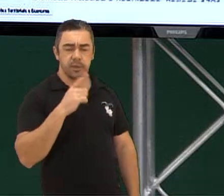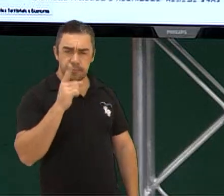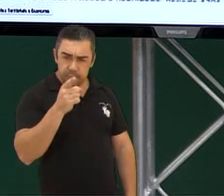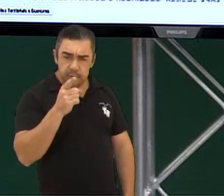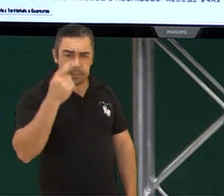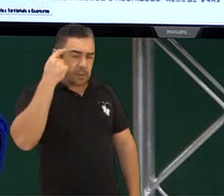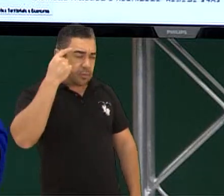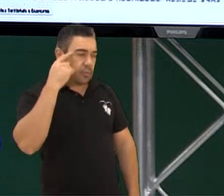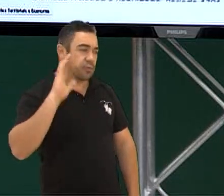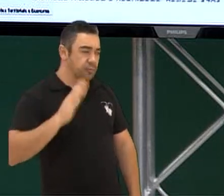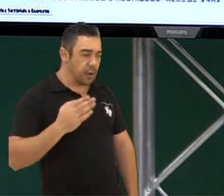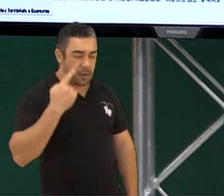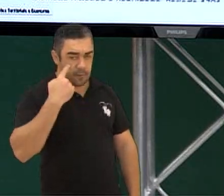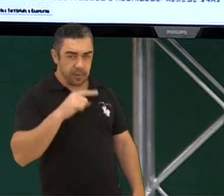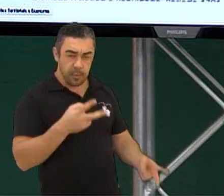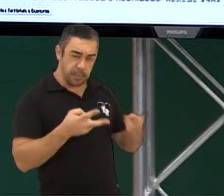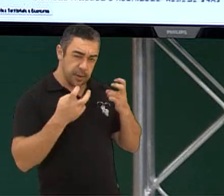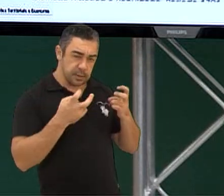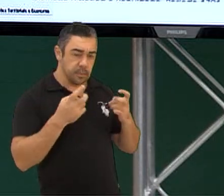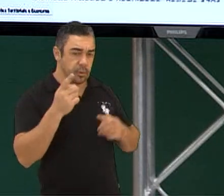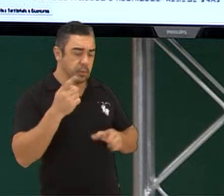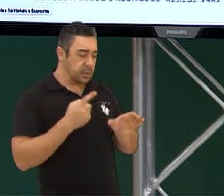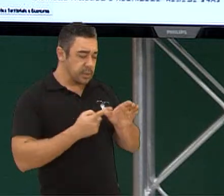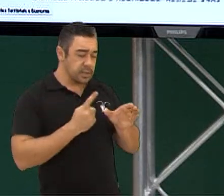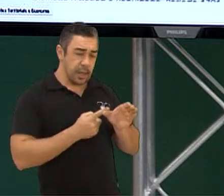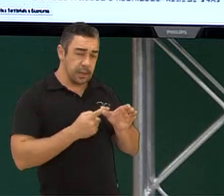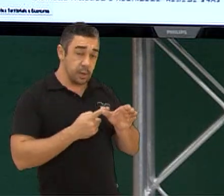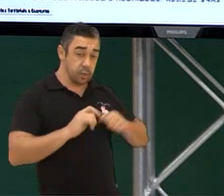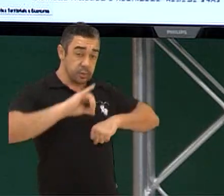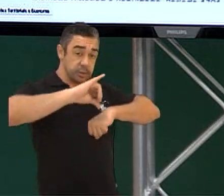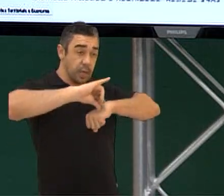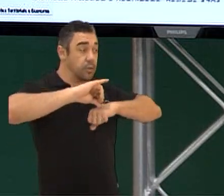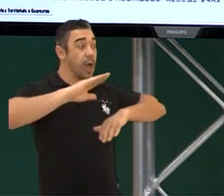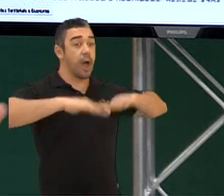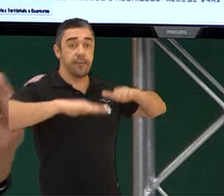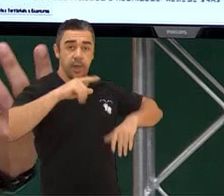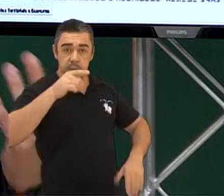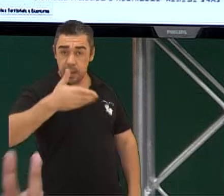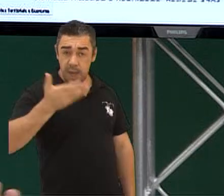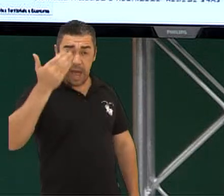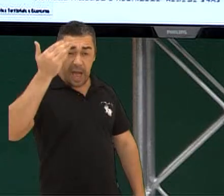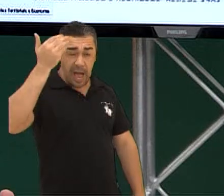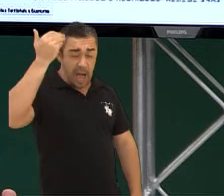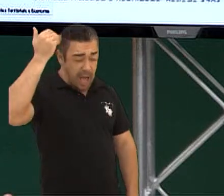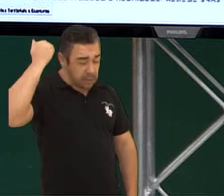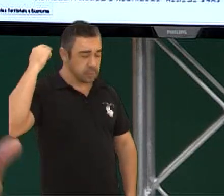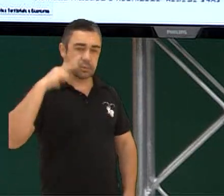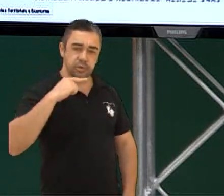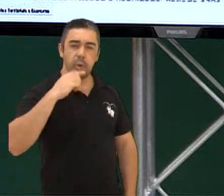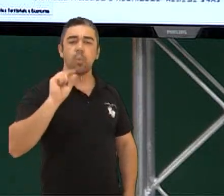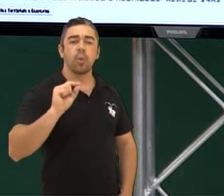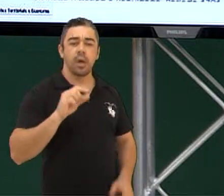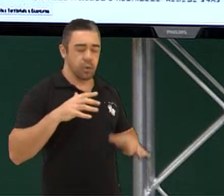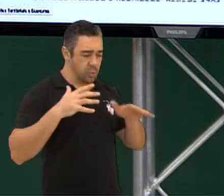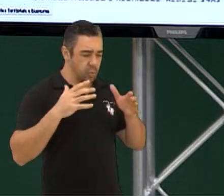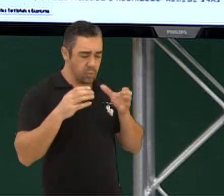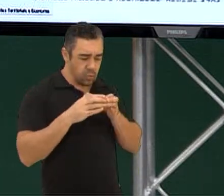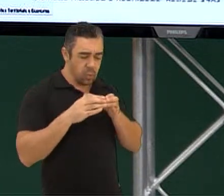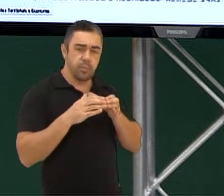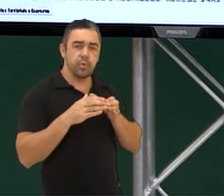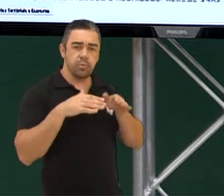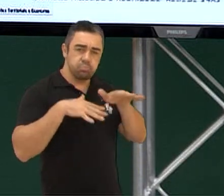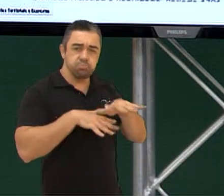parou para pensar ali, né, olhar quando você passa lá no centro da tua cidade, que ali exatamente estavam transitando há séculos atrás, né? Então várias